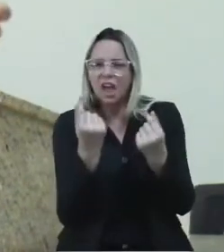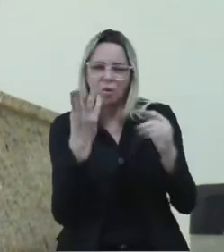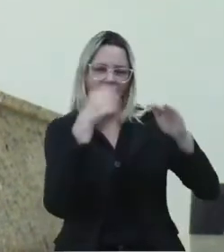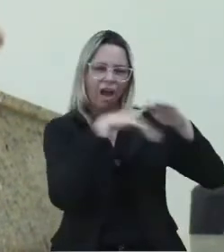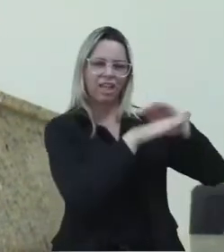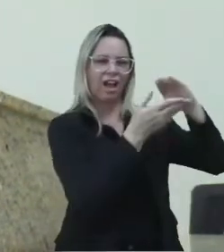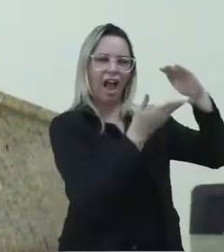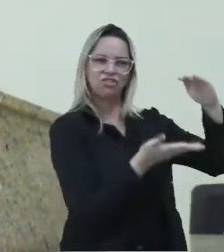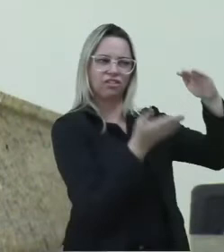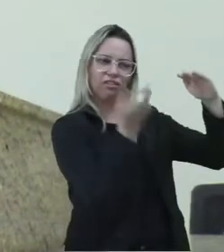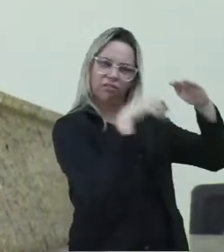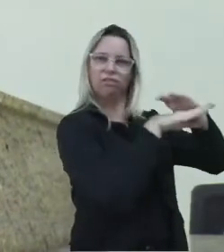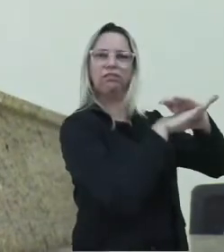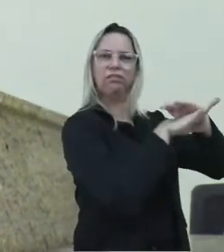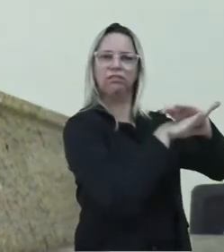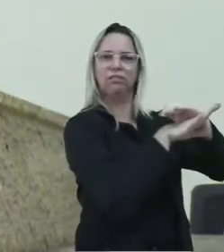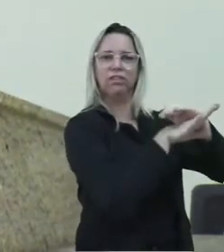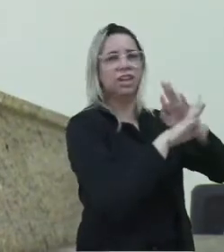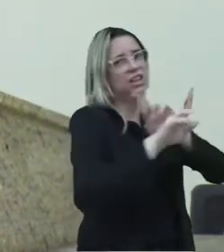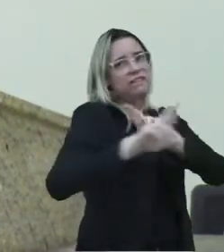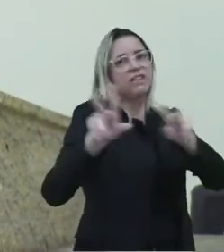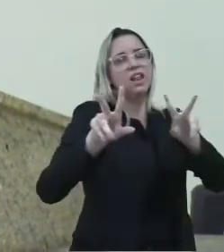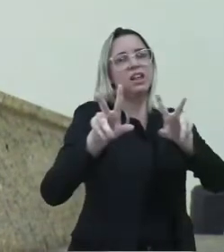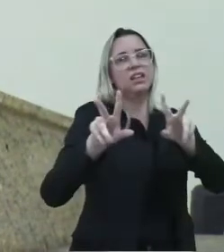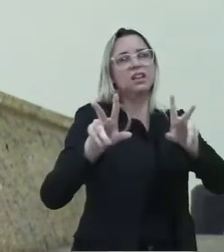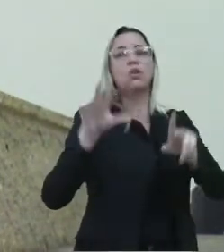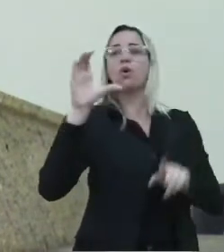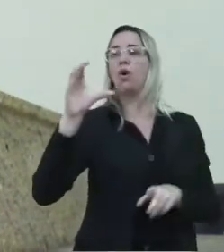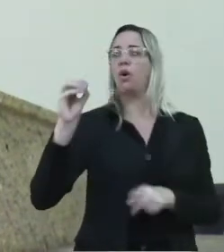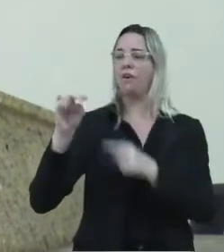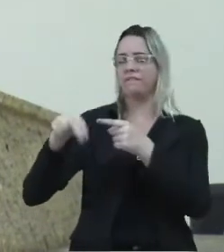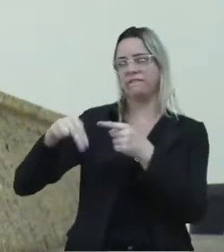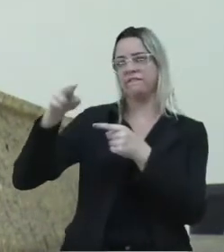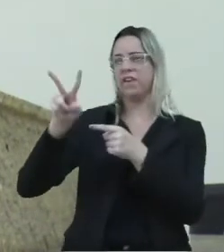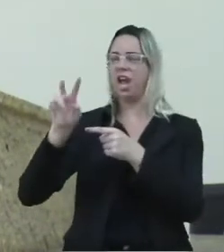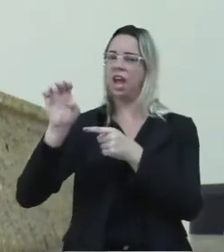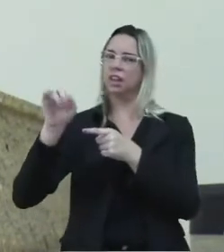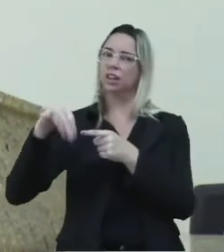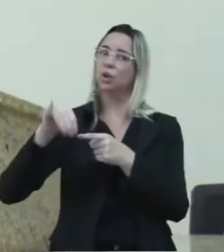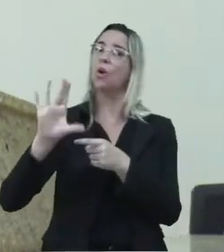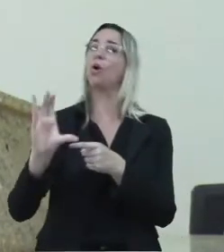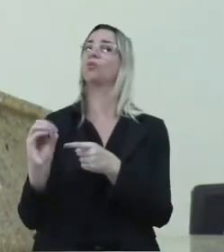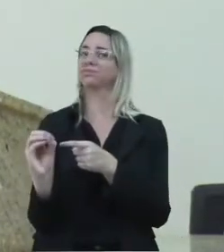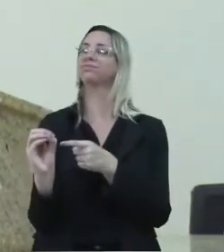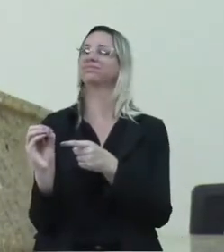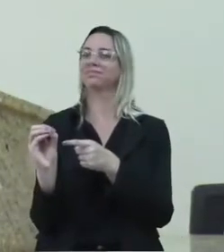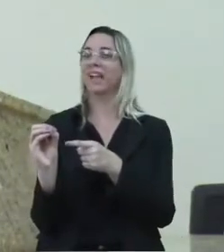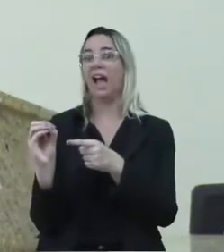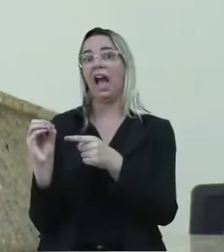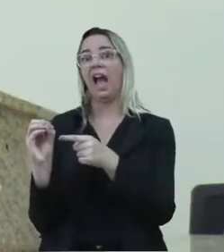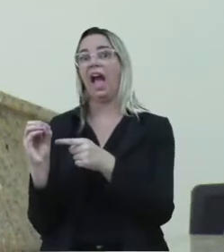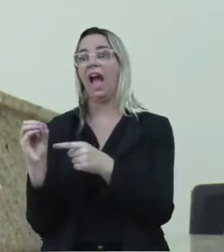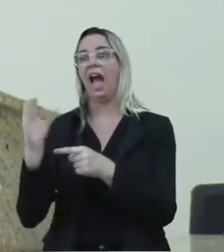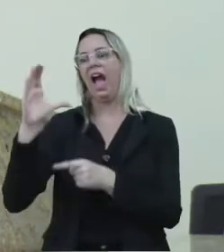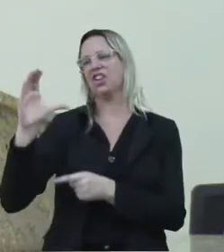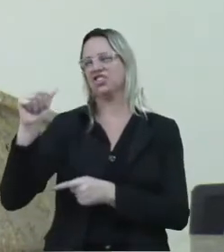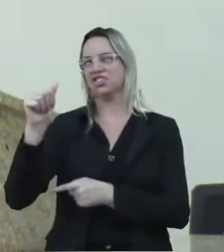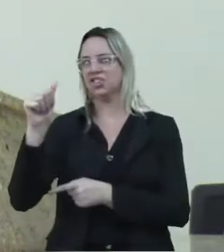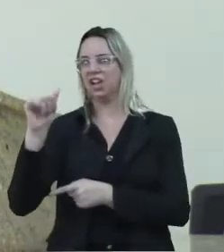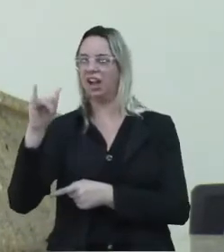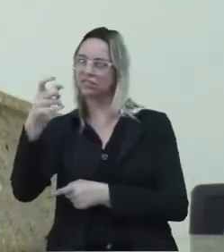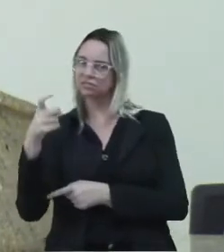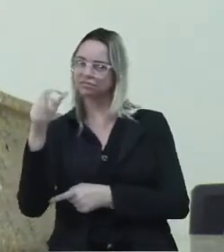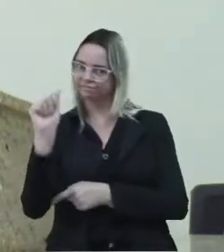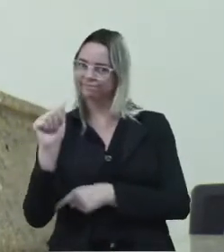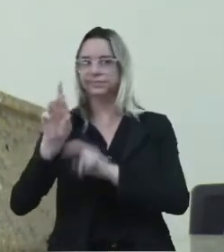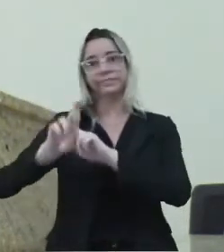vai lá, compra e faz o que quer. E outra coisa, convênio pela caixa é complicado. Vossa Excelência sabe muito bem,